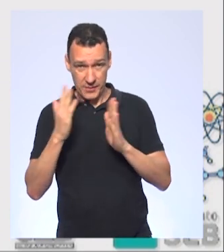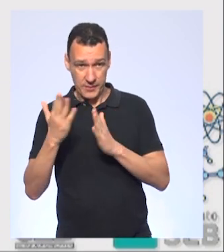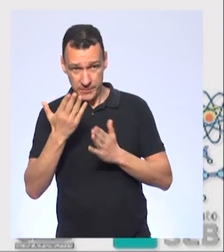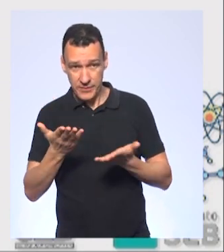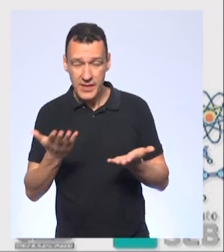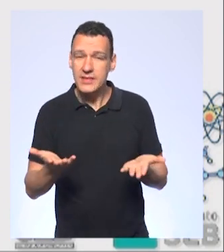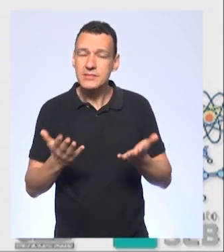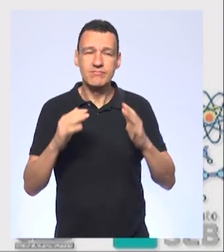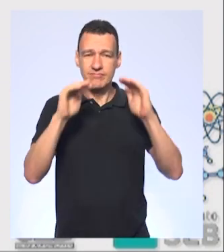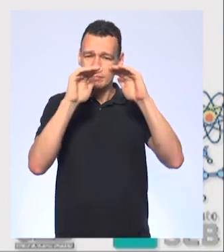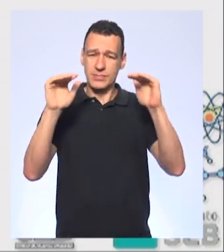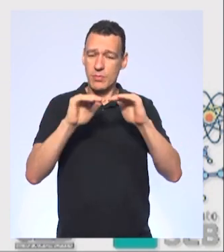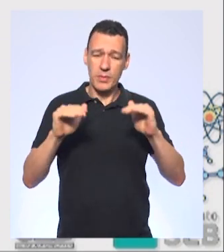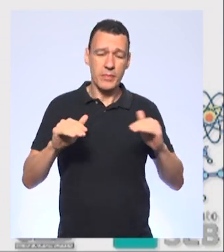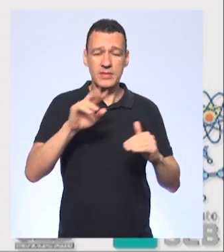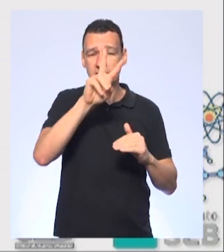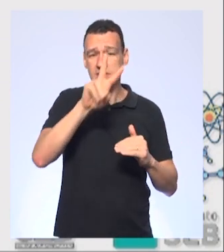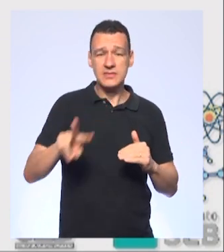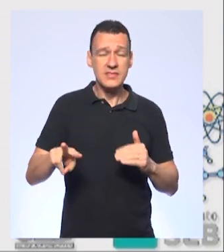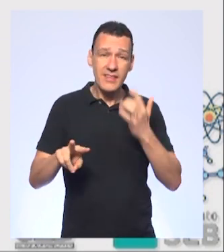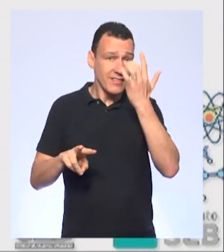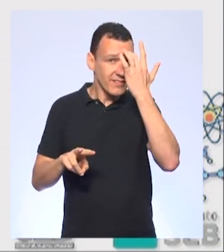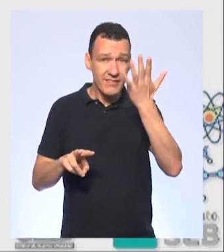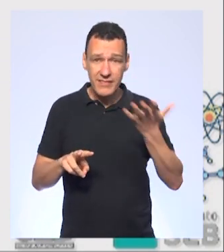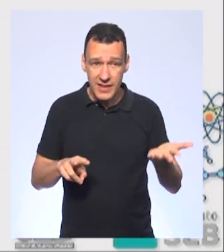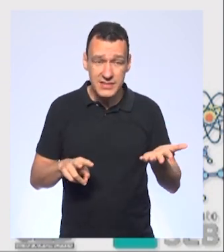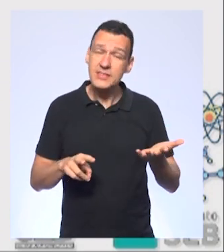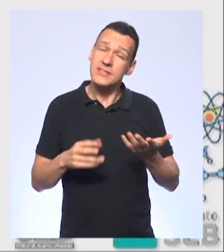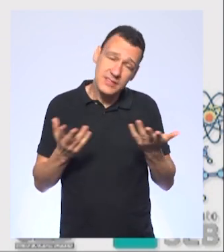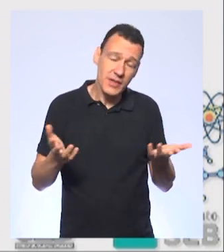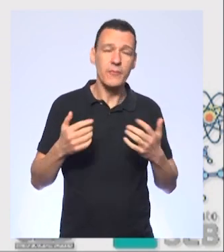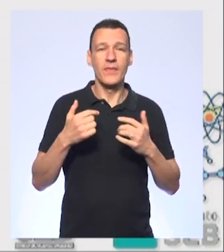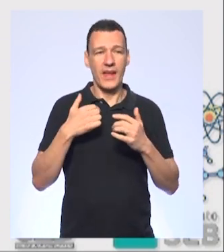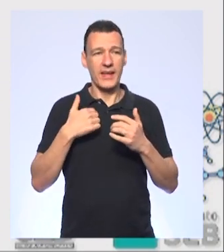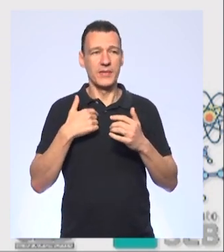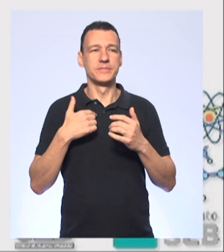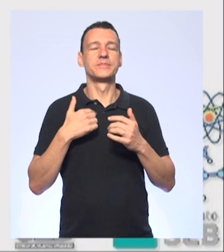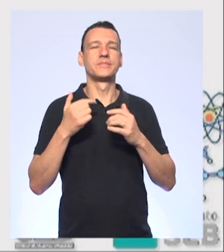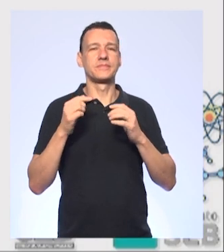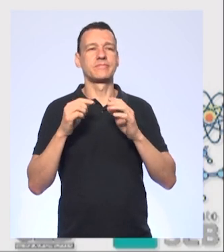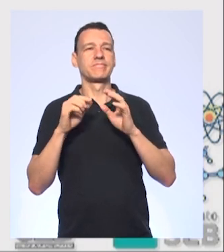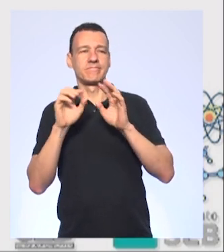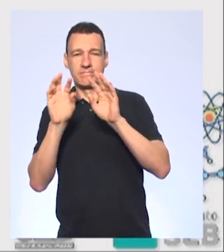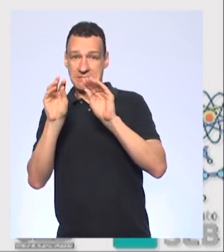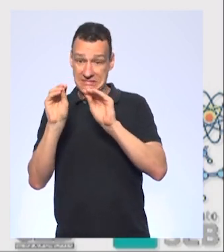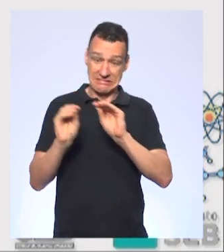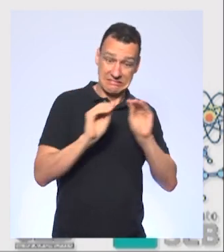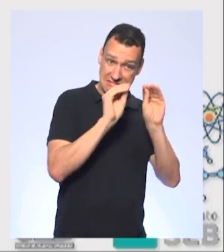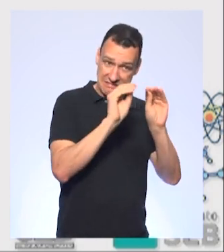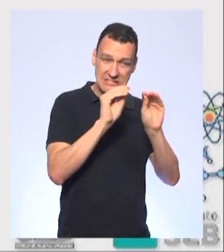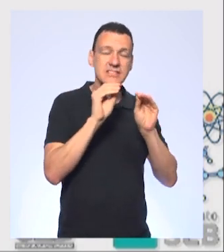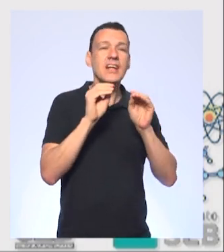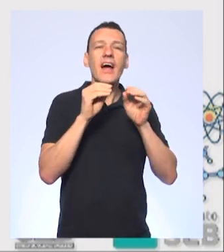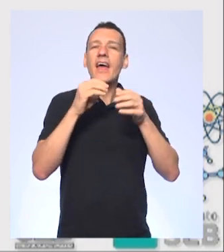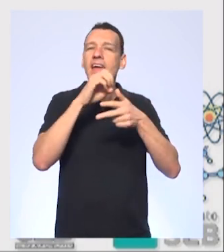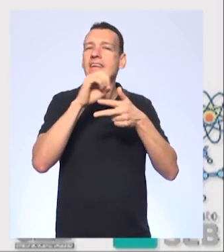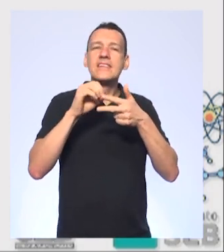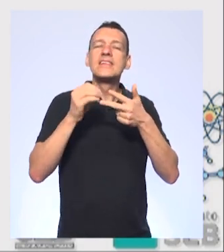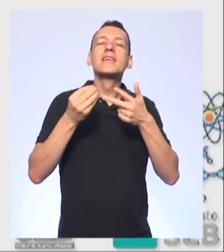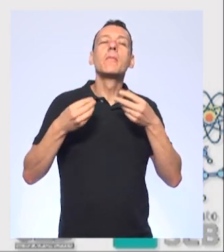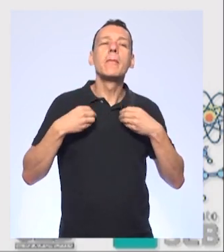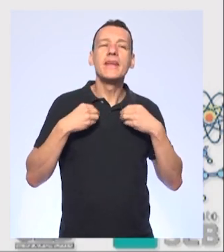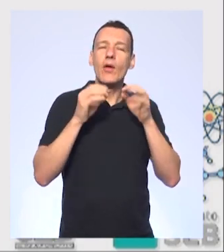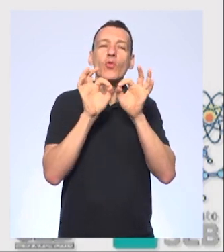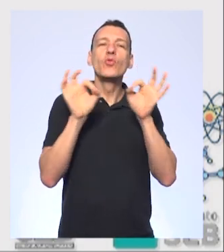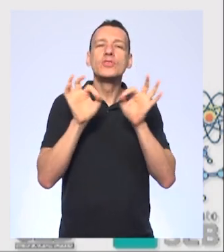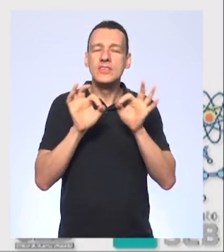transversais vermelhas. O que eu pensei? Eu vou pôr ao lado, na figura que eu estou construindo, as medidas que o Enem trouxe. Pá! Joguei